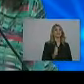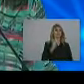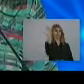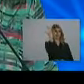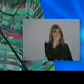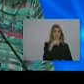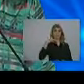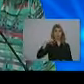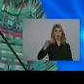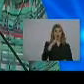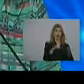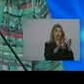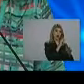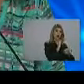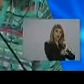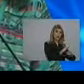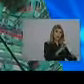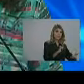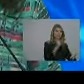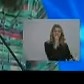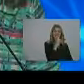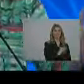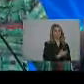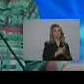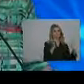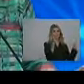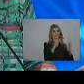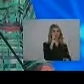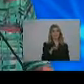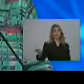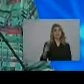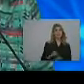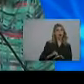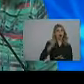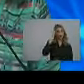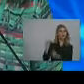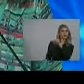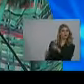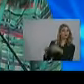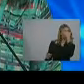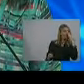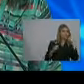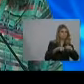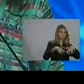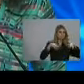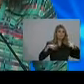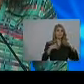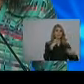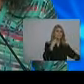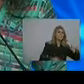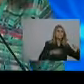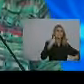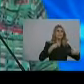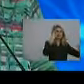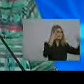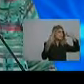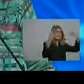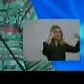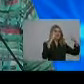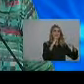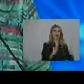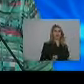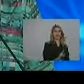Molon, antes de responder a sua pergunta, a minha insatisfação de não ver os outros candidatos aqui. A gente faz debate com as ideias e não pela